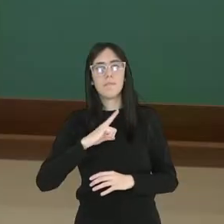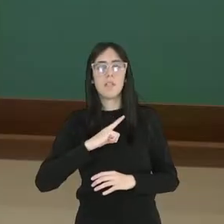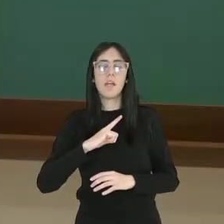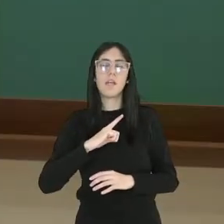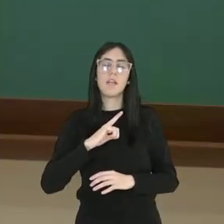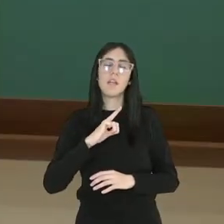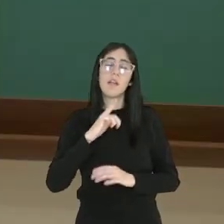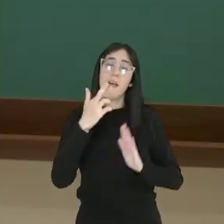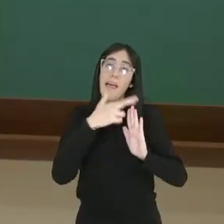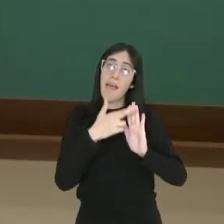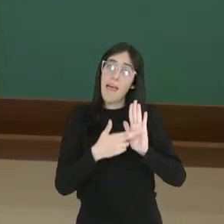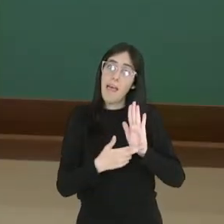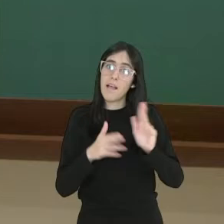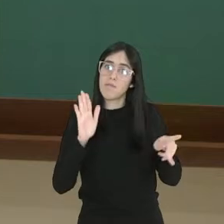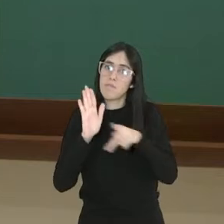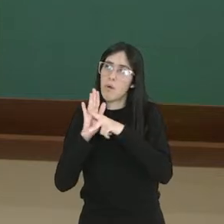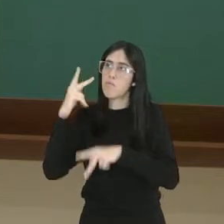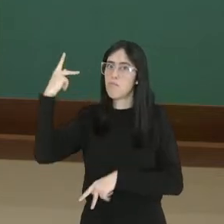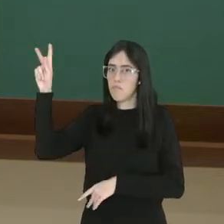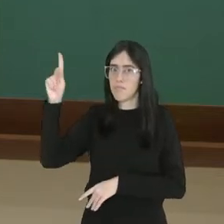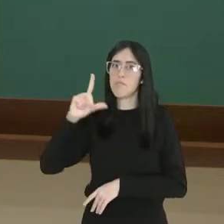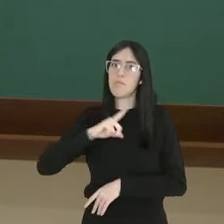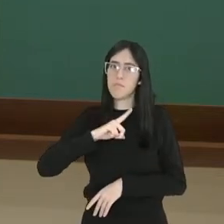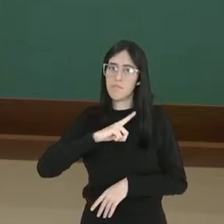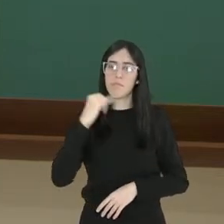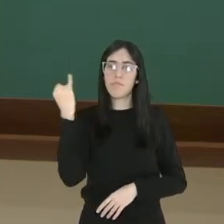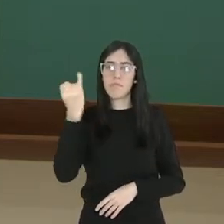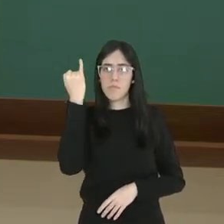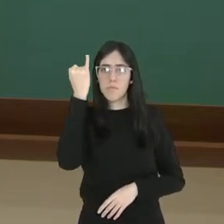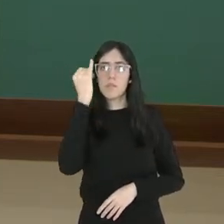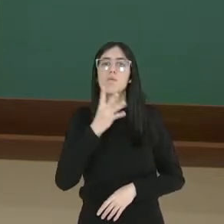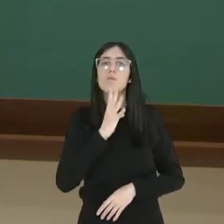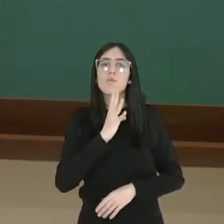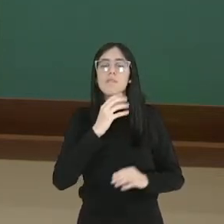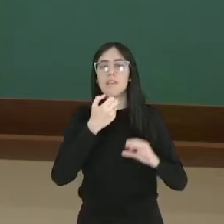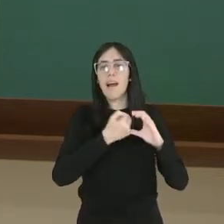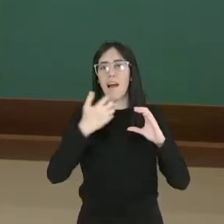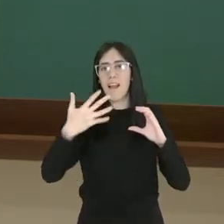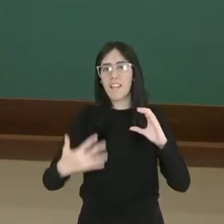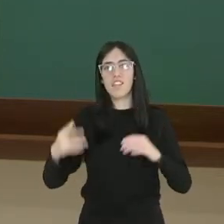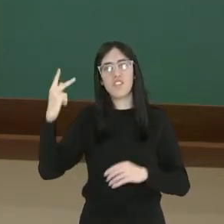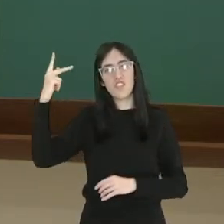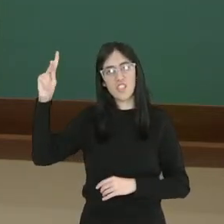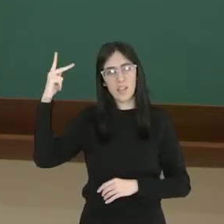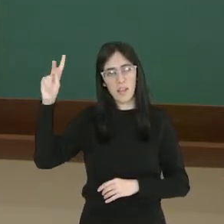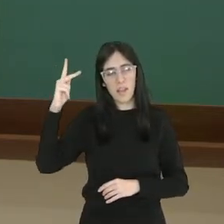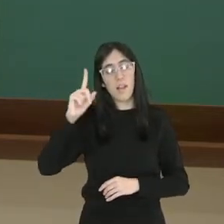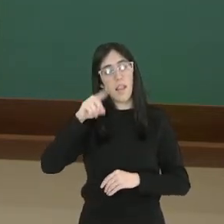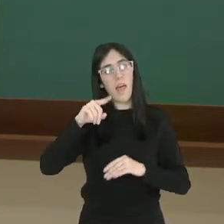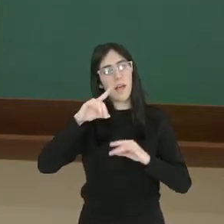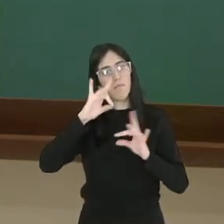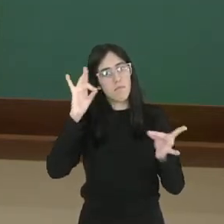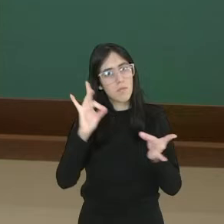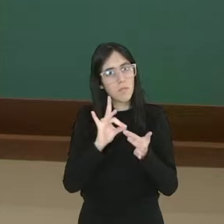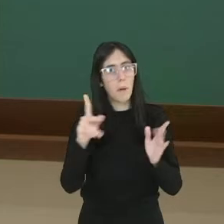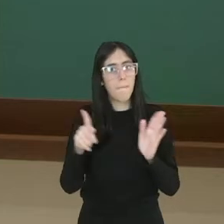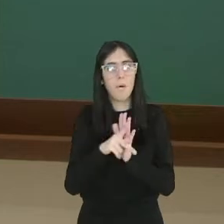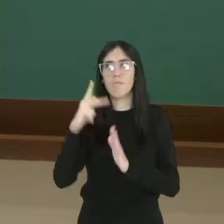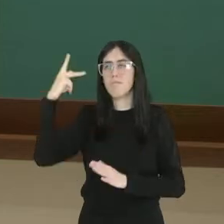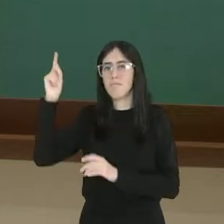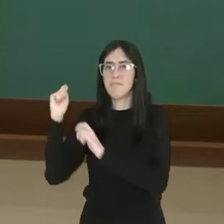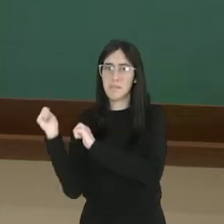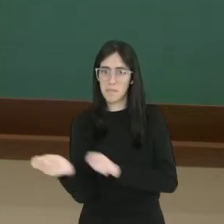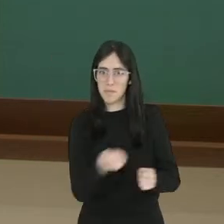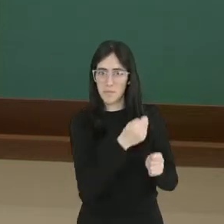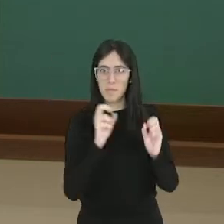algumas peculiaridades, algumas regras, algumas características que são especialmente desenvolvidas para o beisebol.